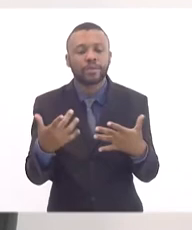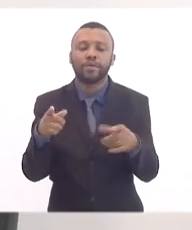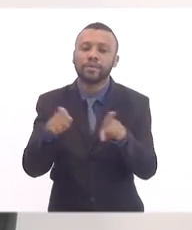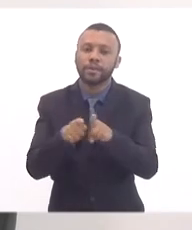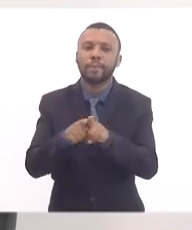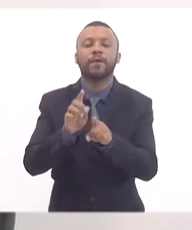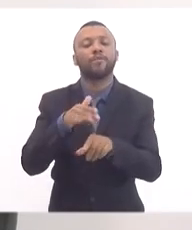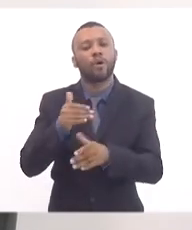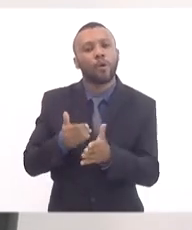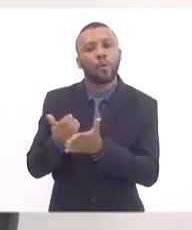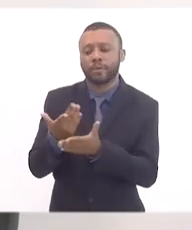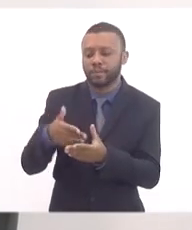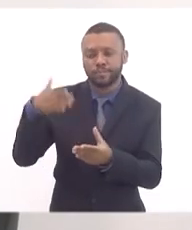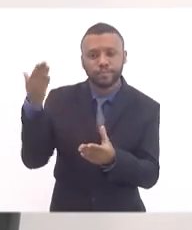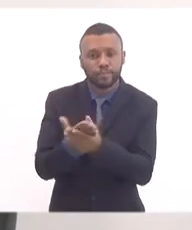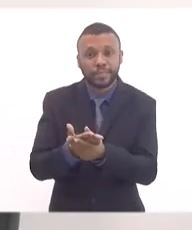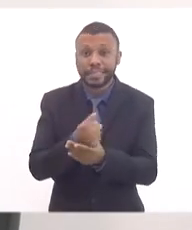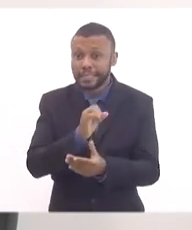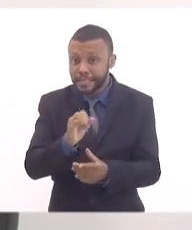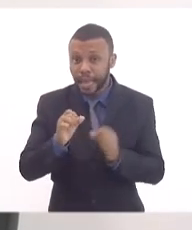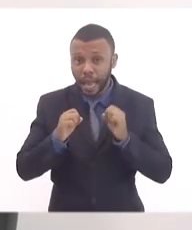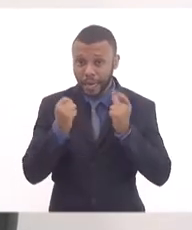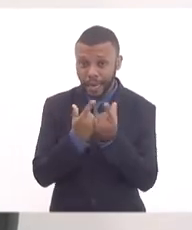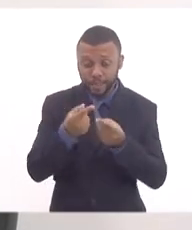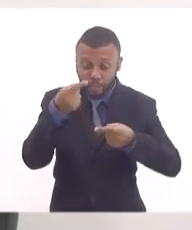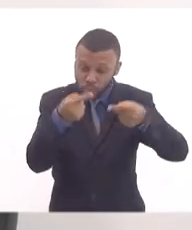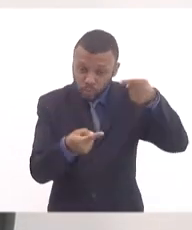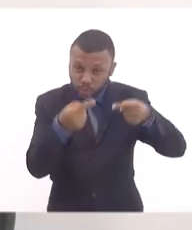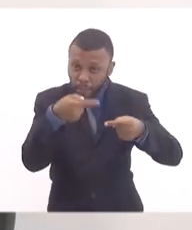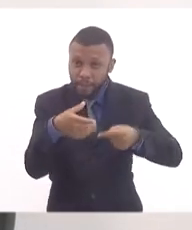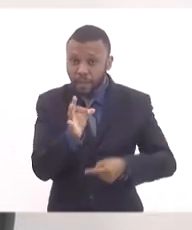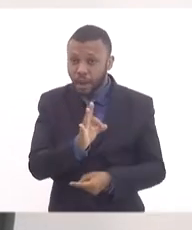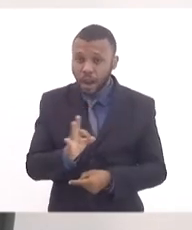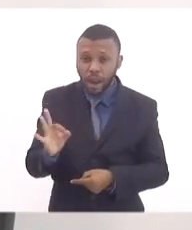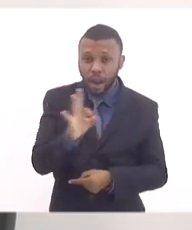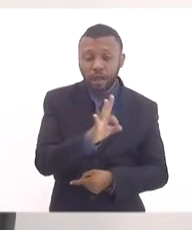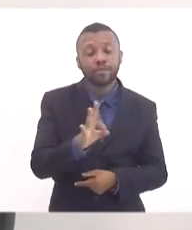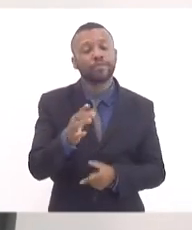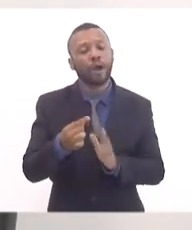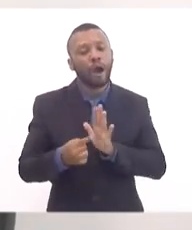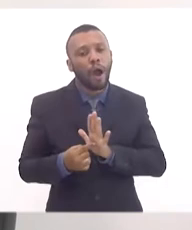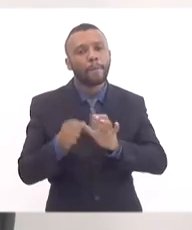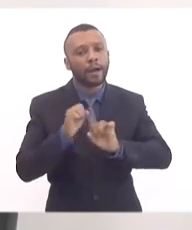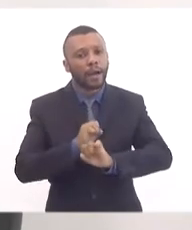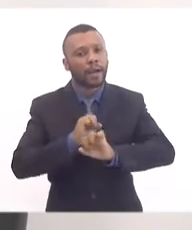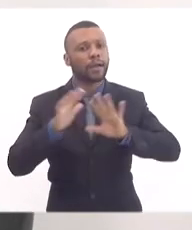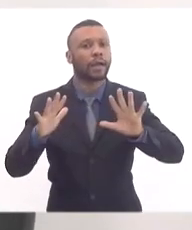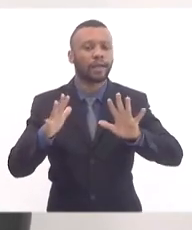vou ingressar com uma representação caso essa casa não de batata isso de forma produtiva